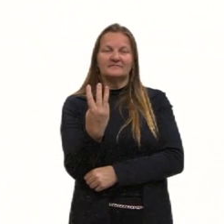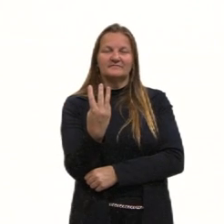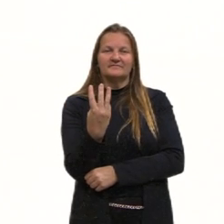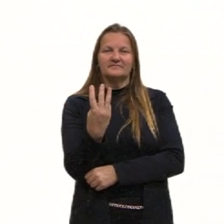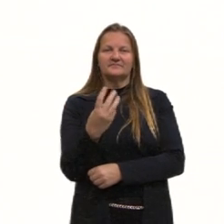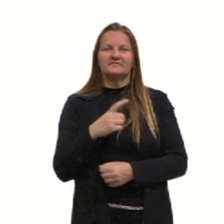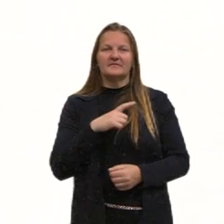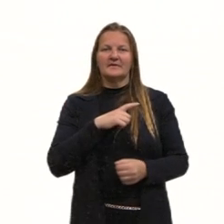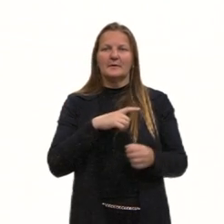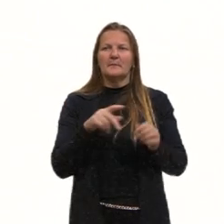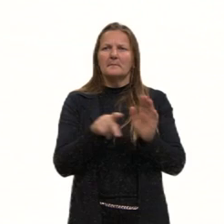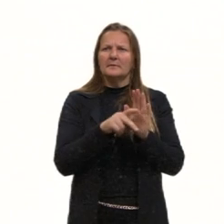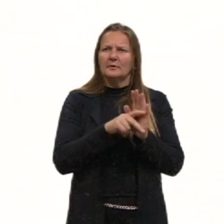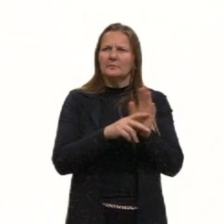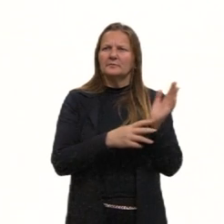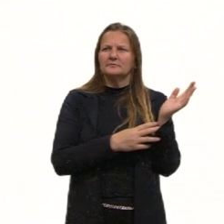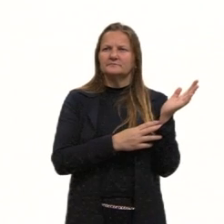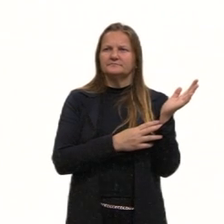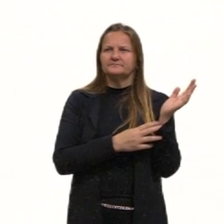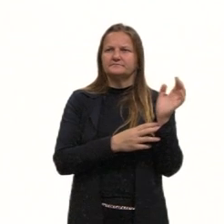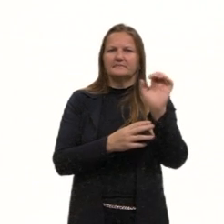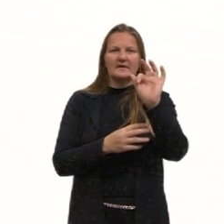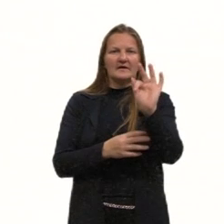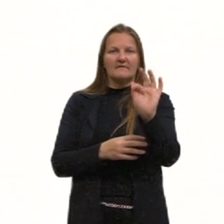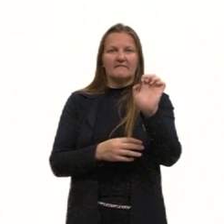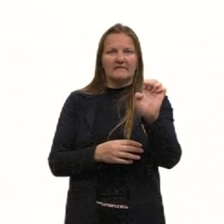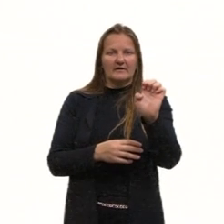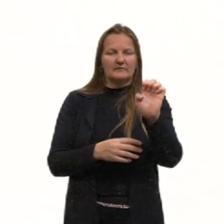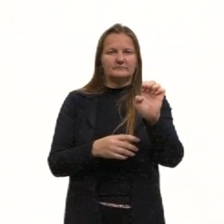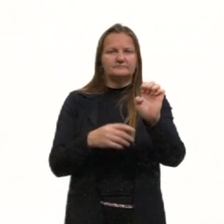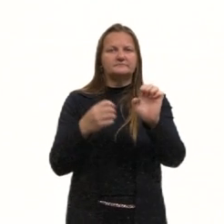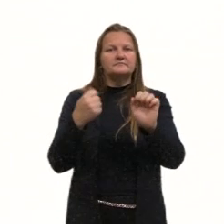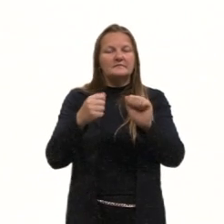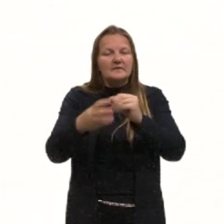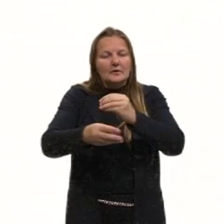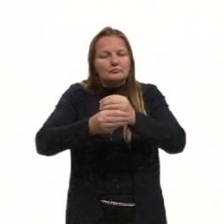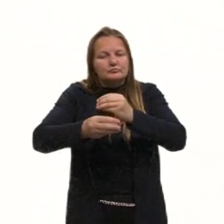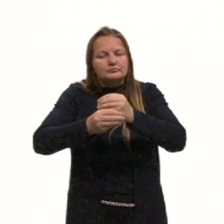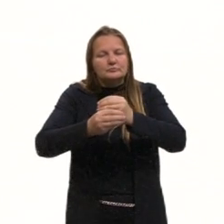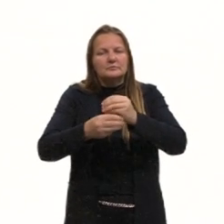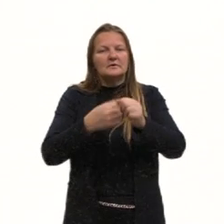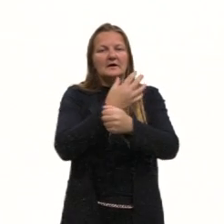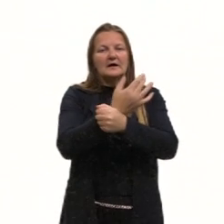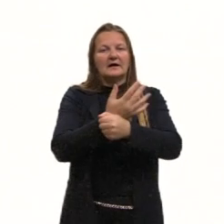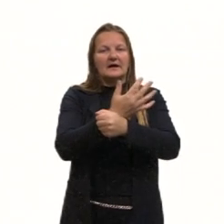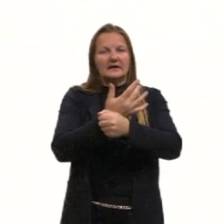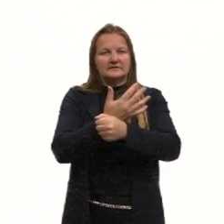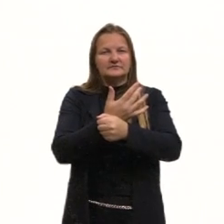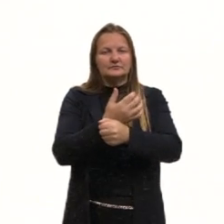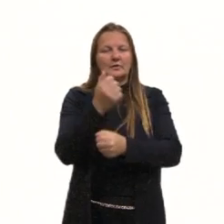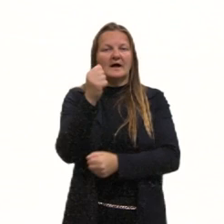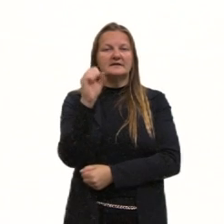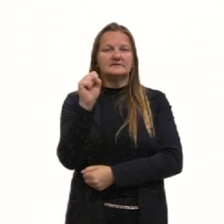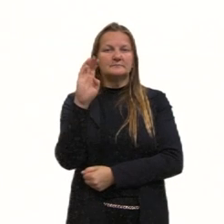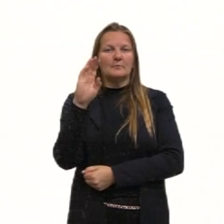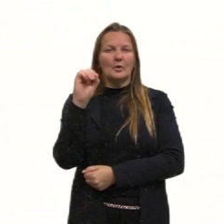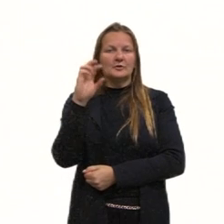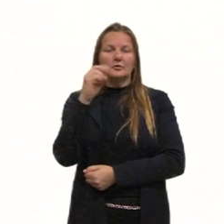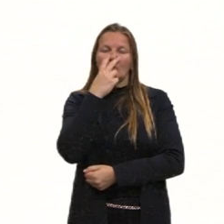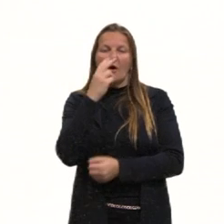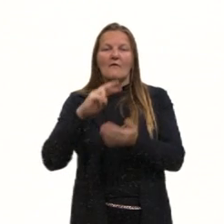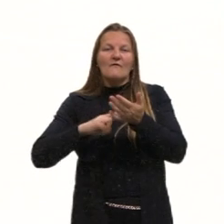necessário o uso de Agentes auxiliares de absorção como ácido ascórbico que é vitamina C